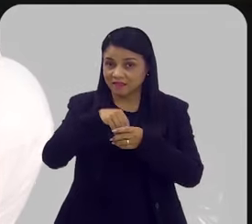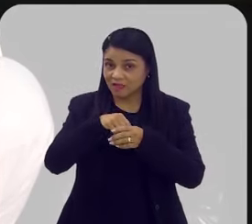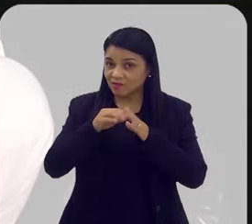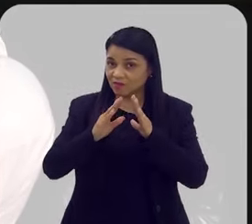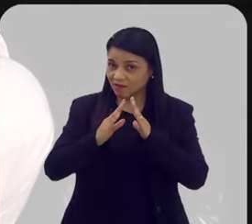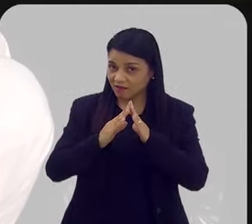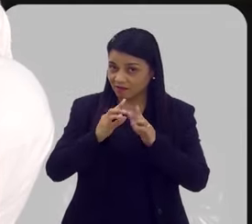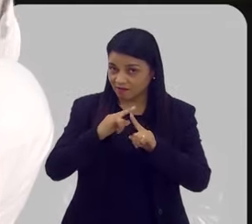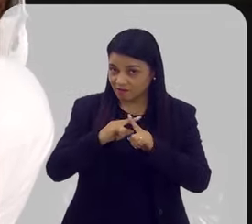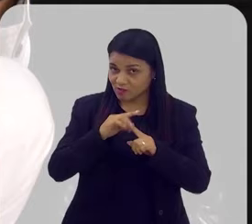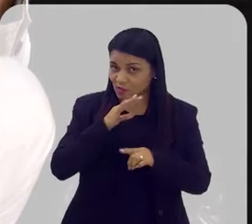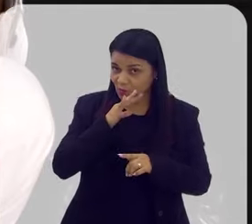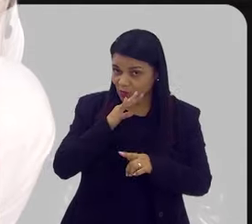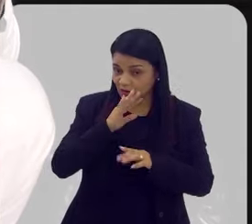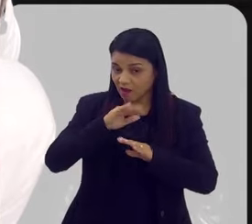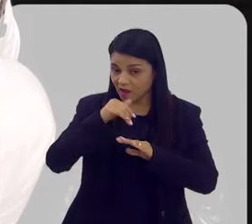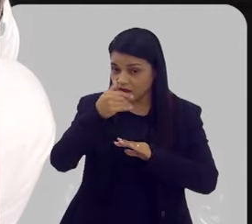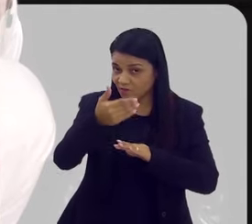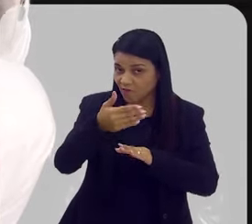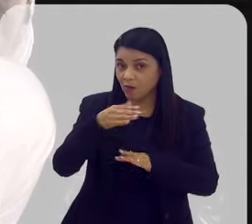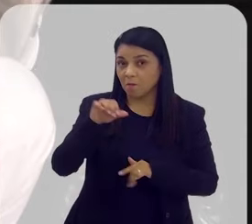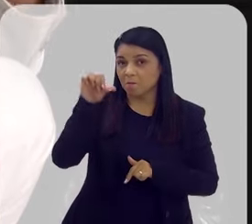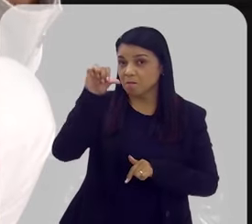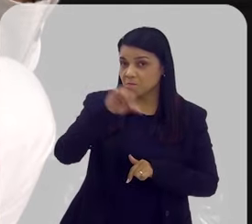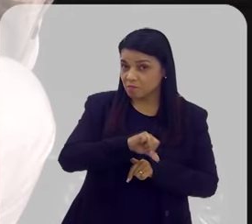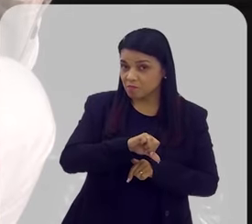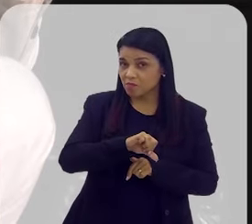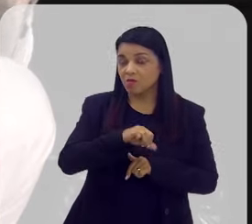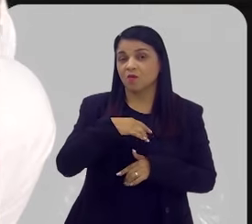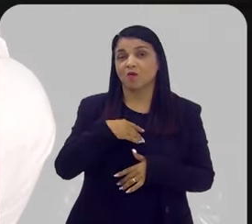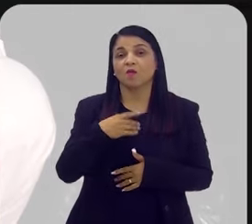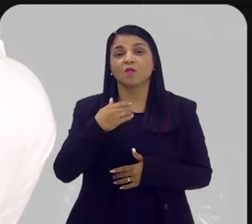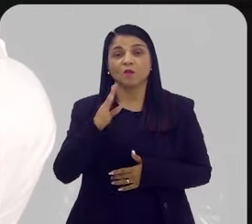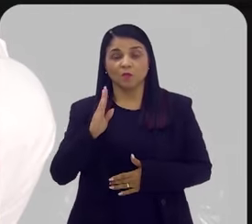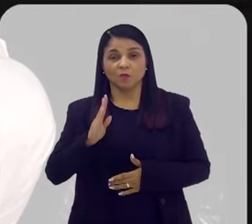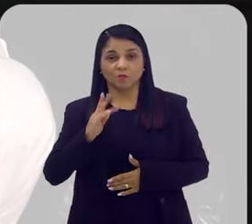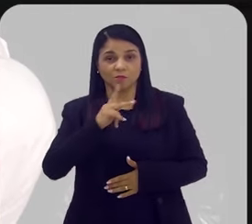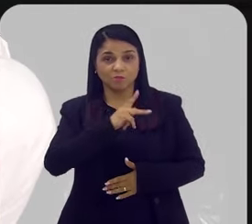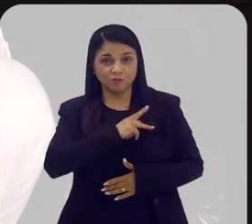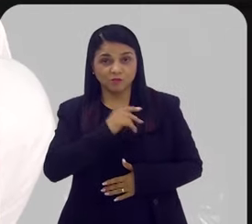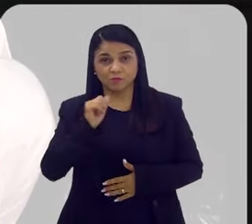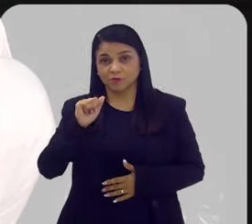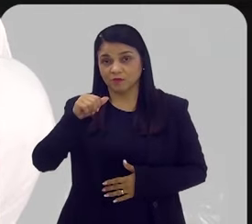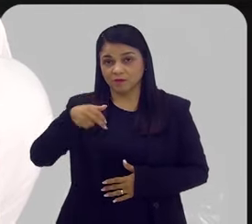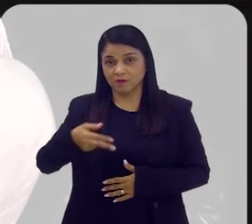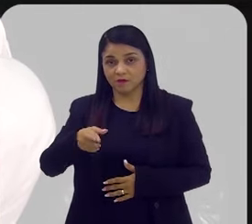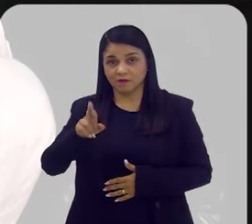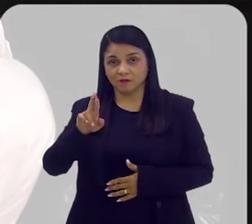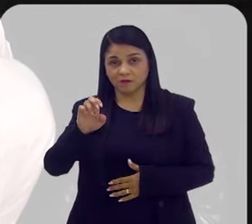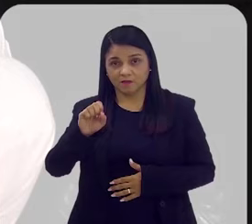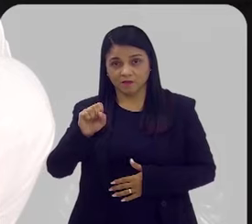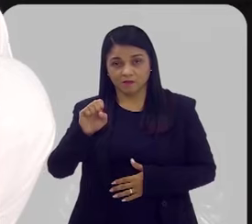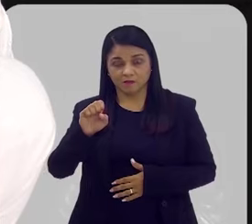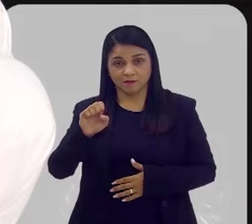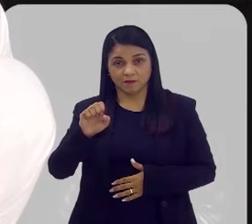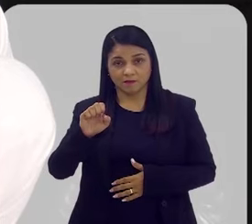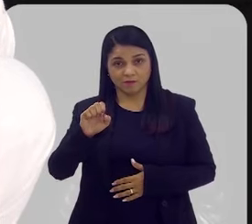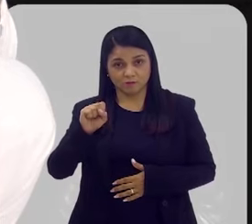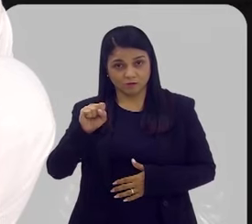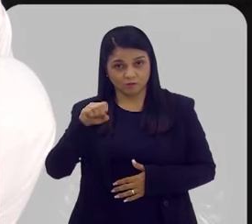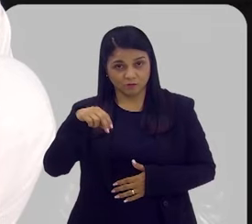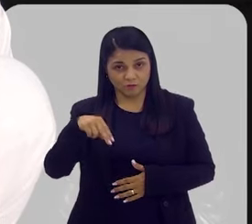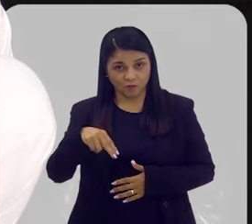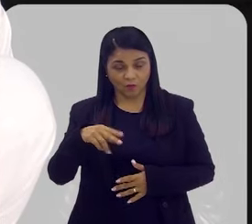Dentro tá ruim, às vezes da igreja, mas lá fora tá muito pior. Lembra que o bispo Anderson falou aqui no programa? Então, você